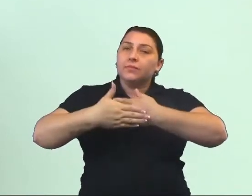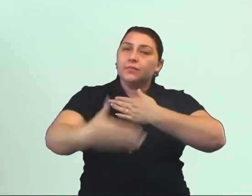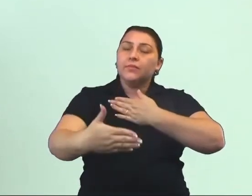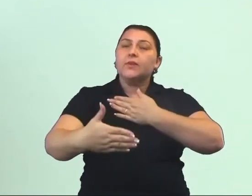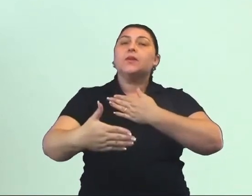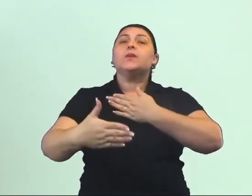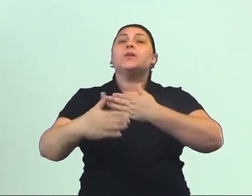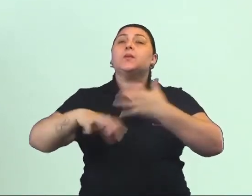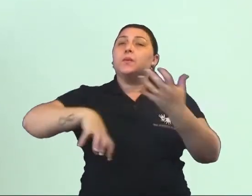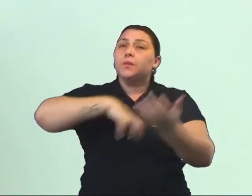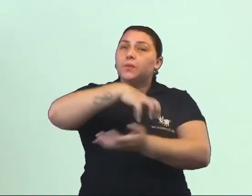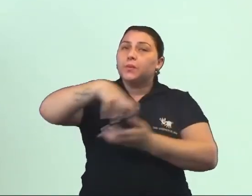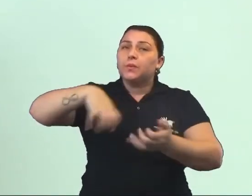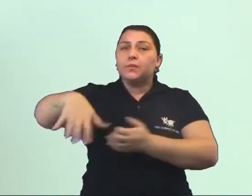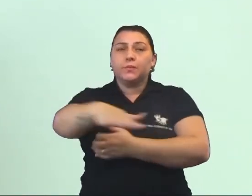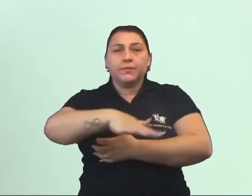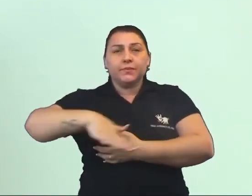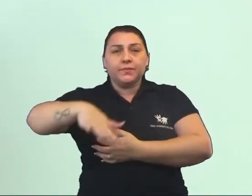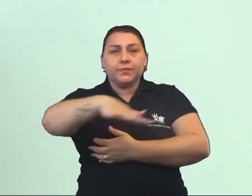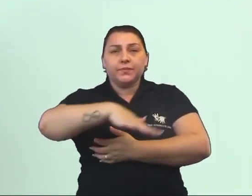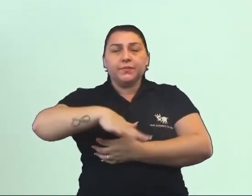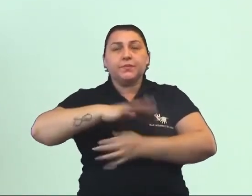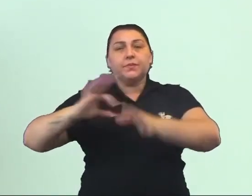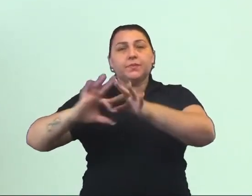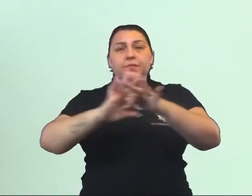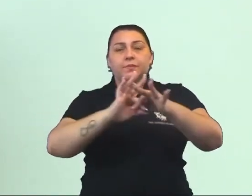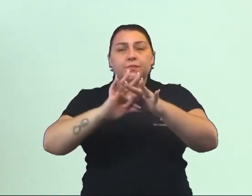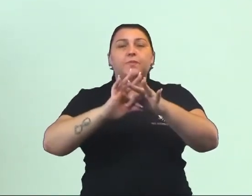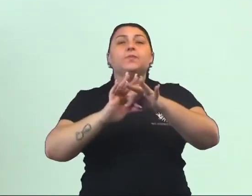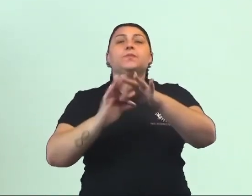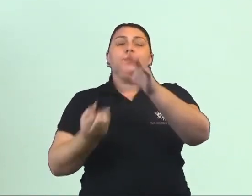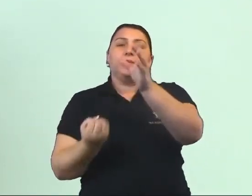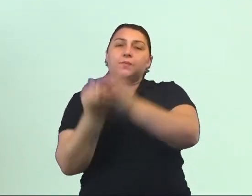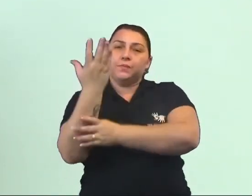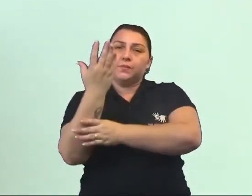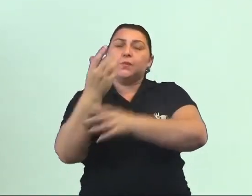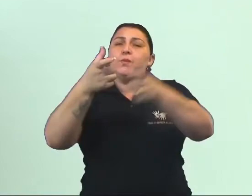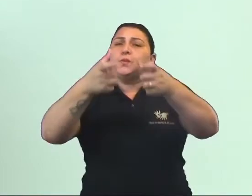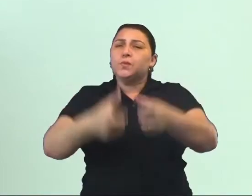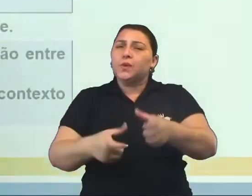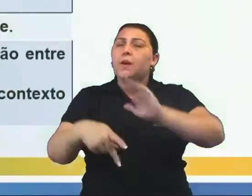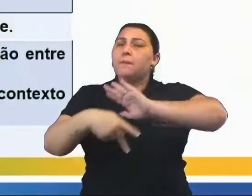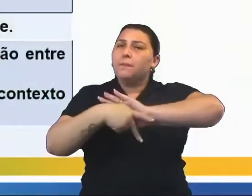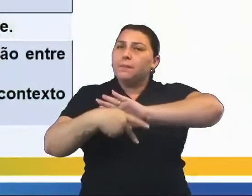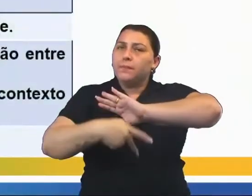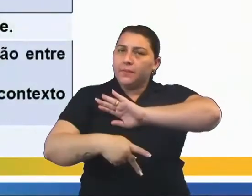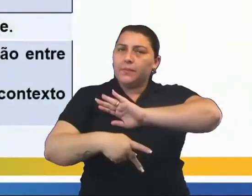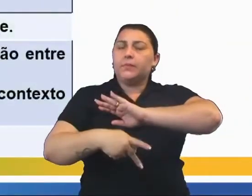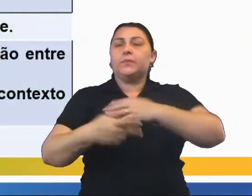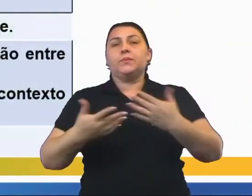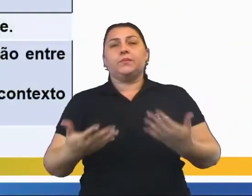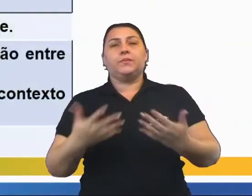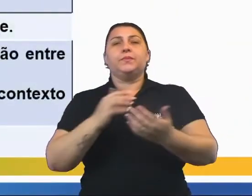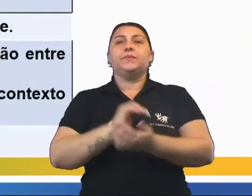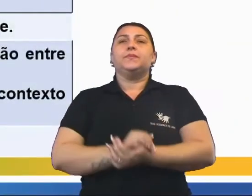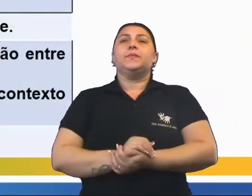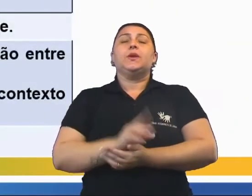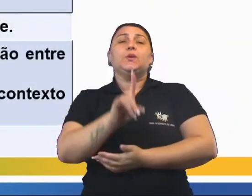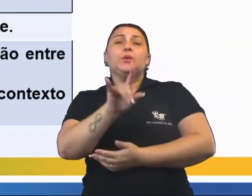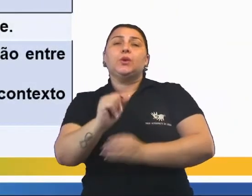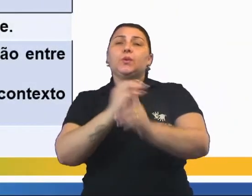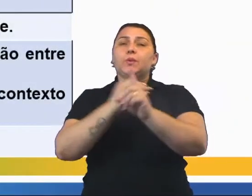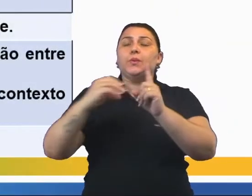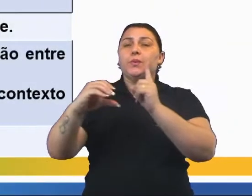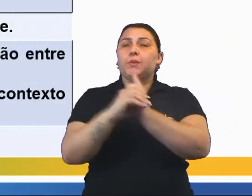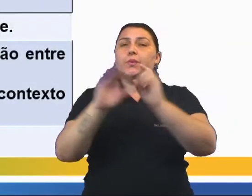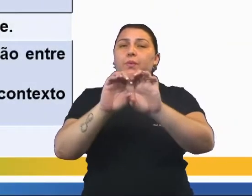dessas manifestações sociais, a partir do seu contexto de existência, do seu lugar físico, digamos assim, né? Datas,